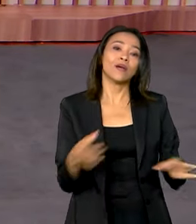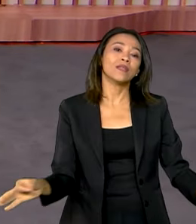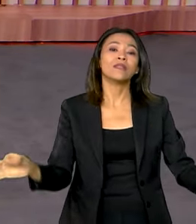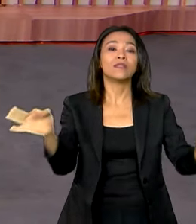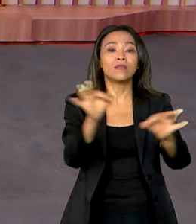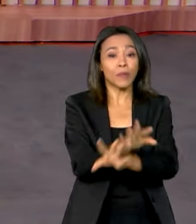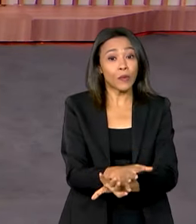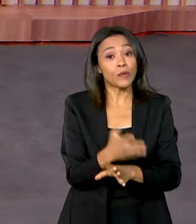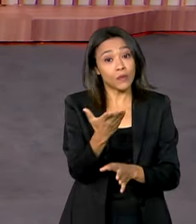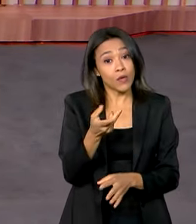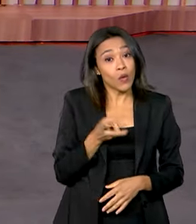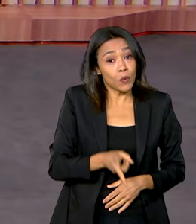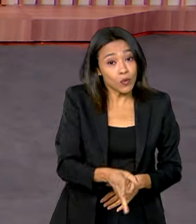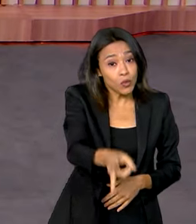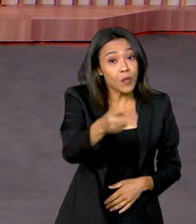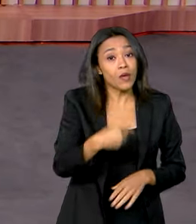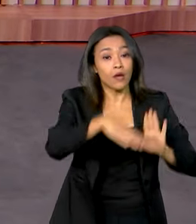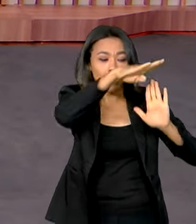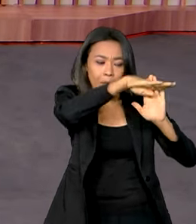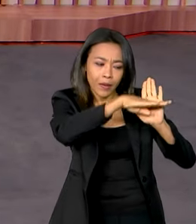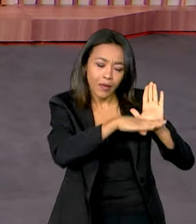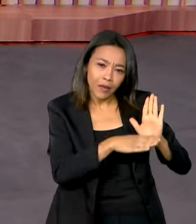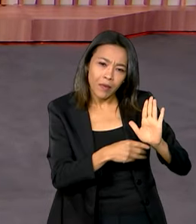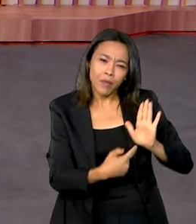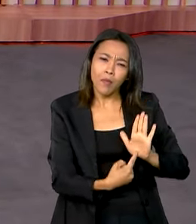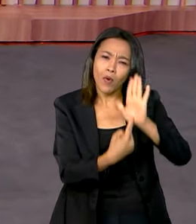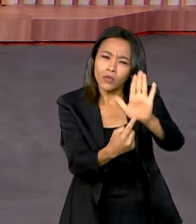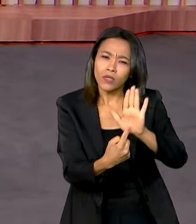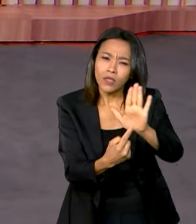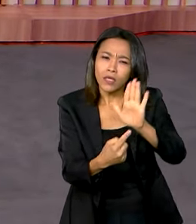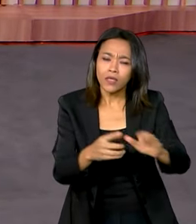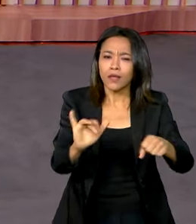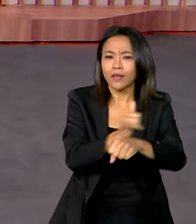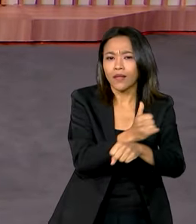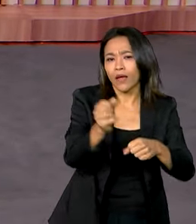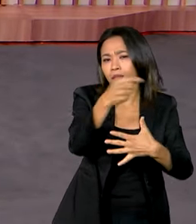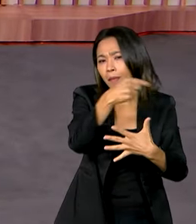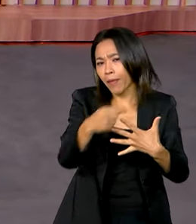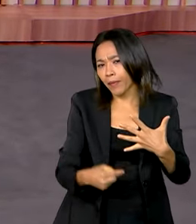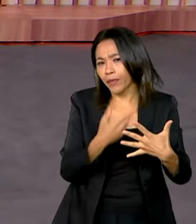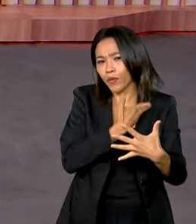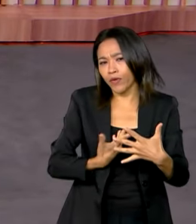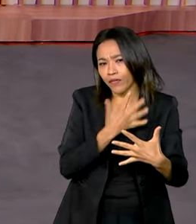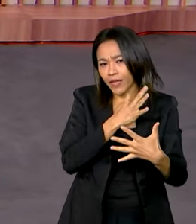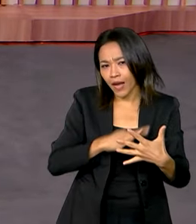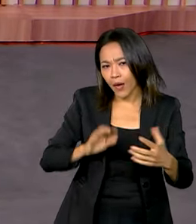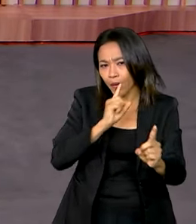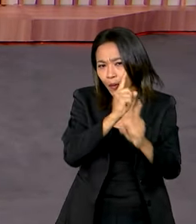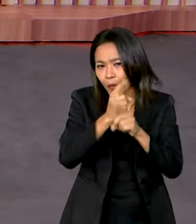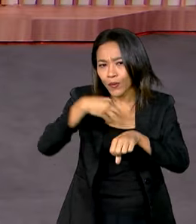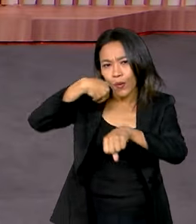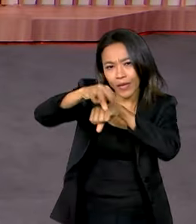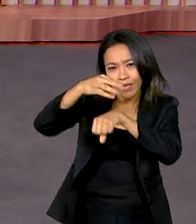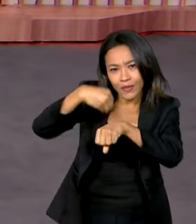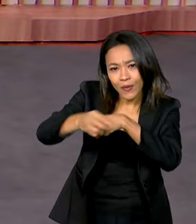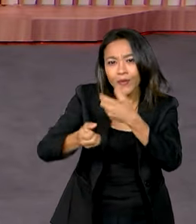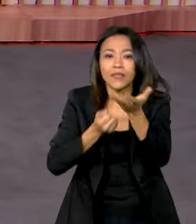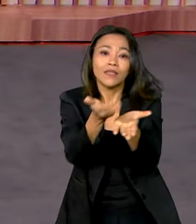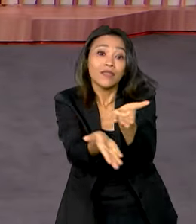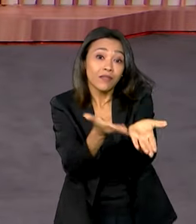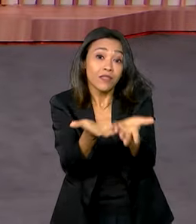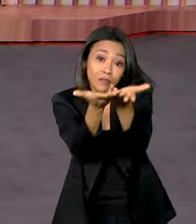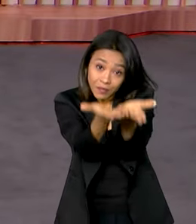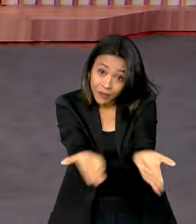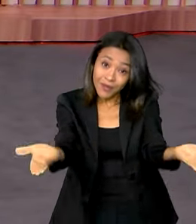aqui mas o canal goves segue com a programação mostrando todas as ações do governo federal com eventos ao vivo dicas e serviços